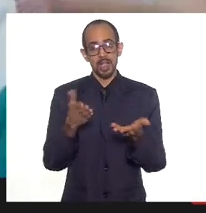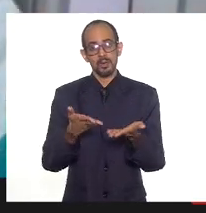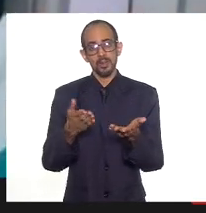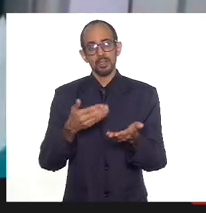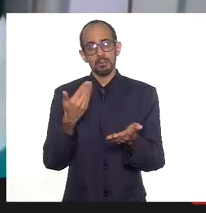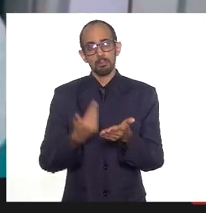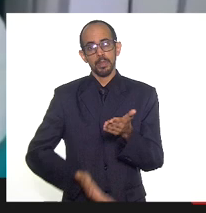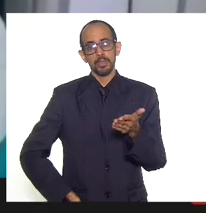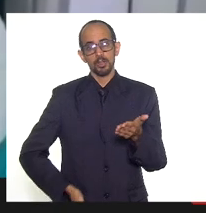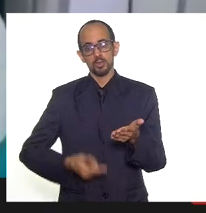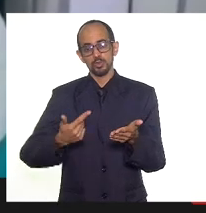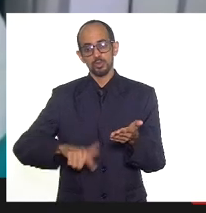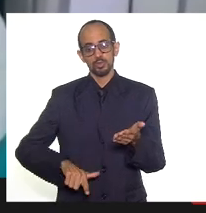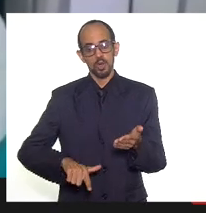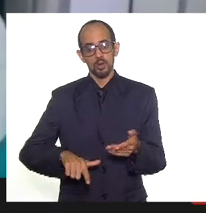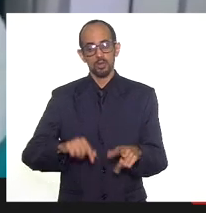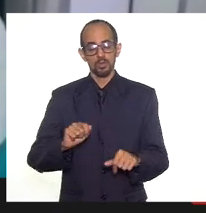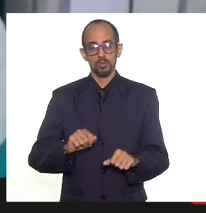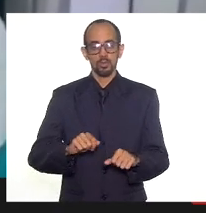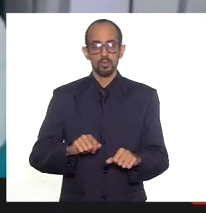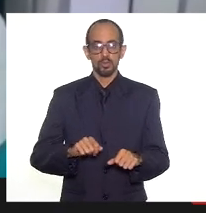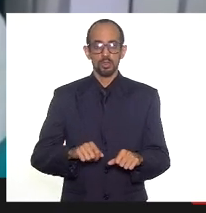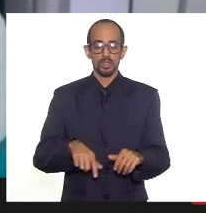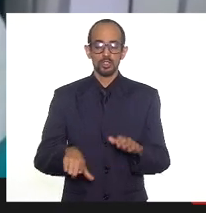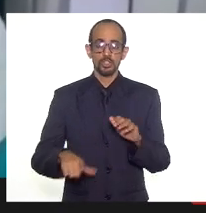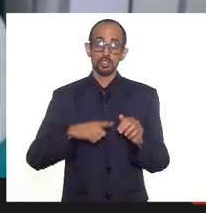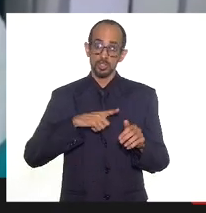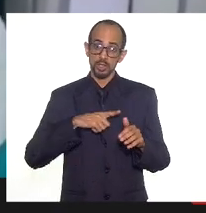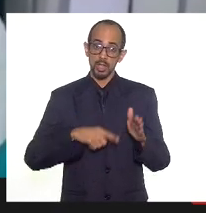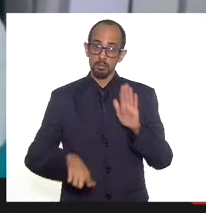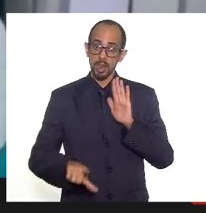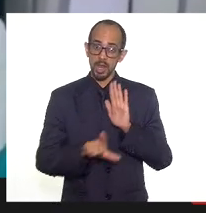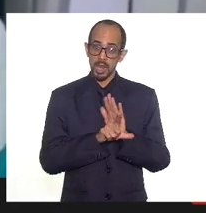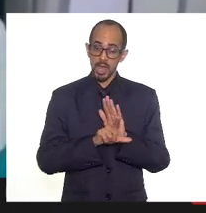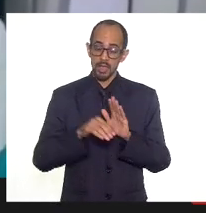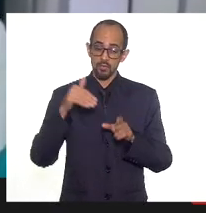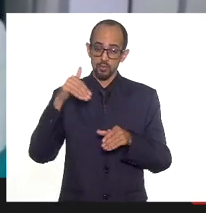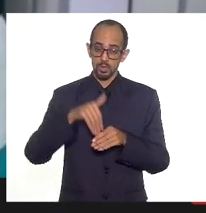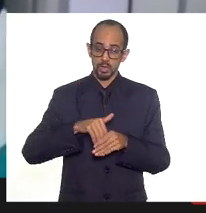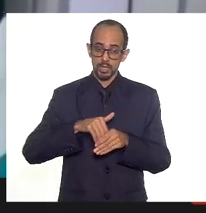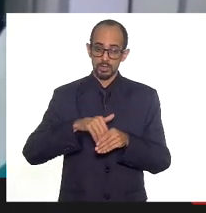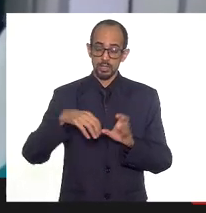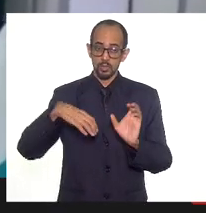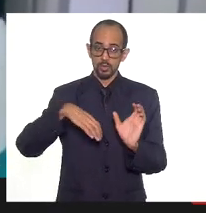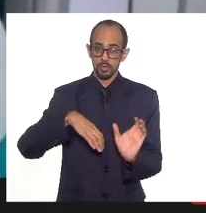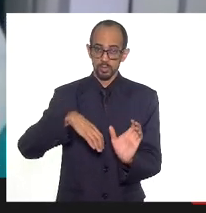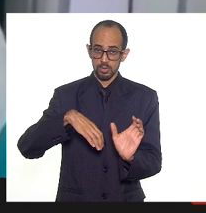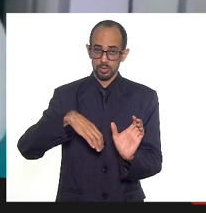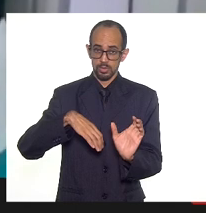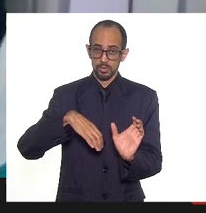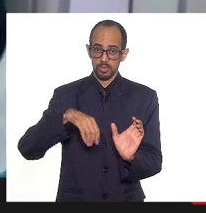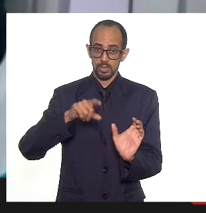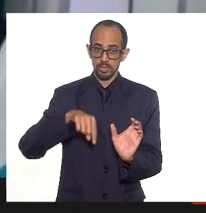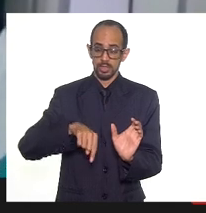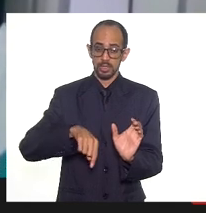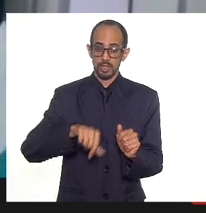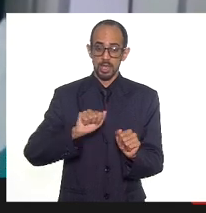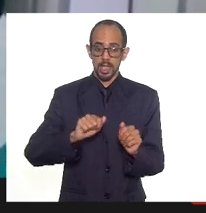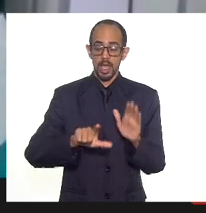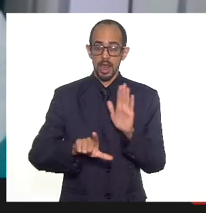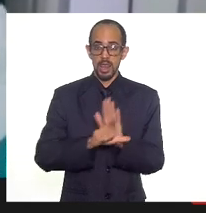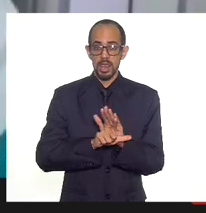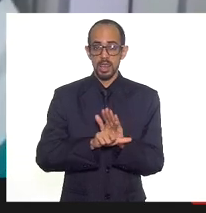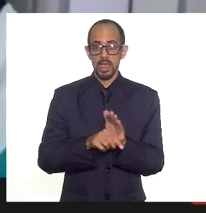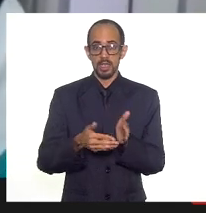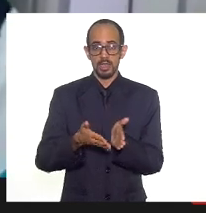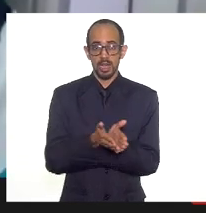gente tem uma legislação em tramitação e votação no Congresso Nacional, que é a legislação da cabotagem, Pedro Brancante,